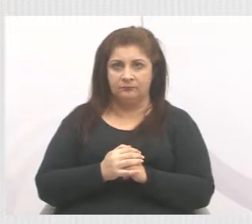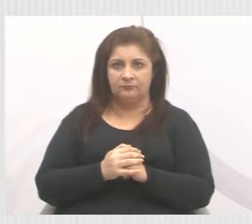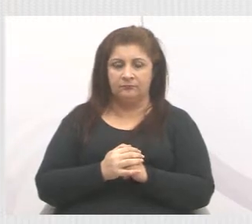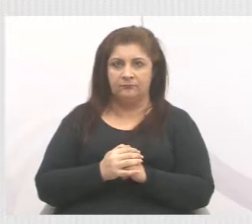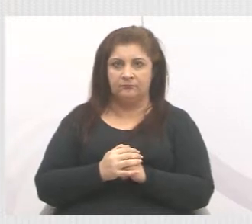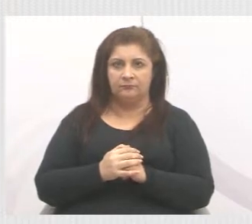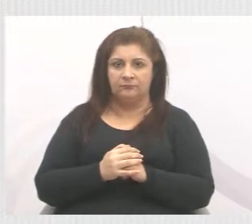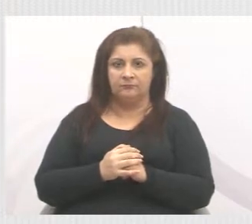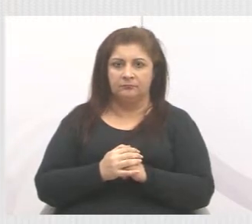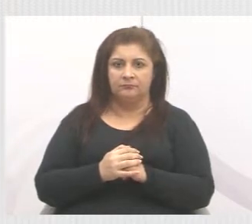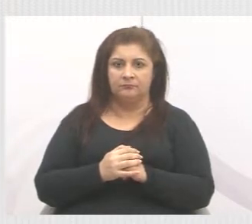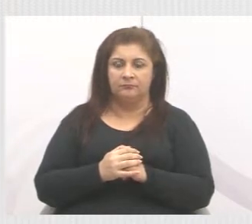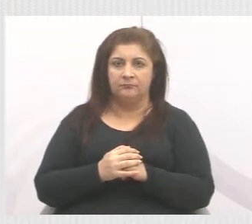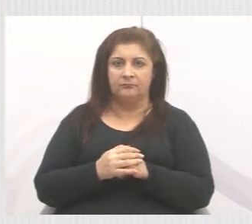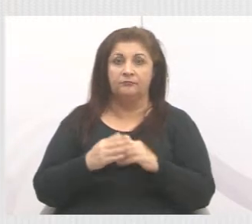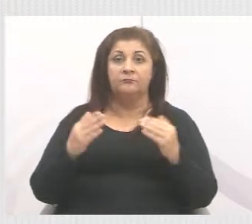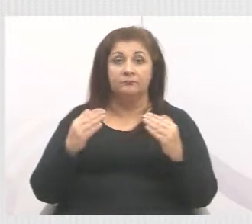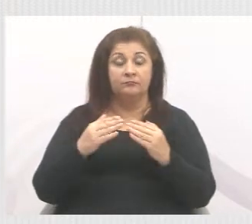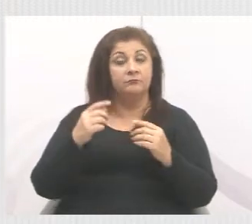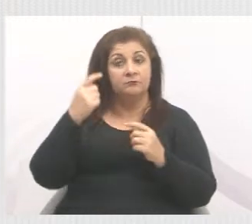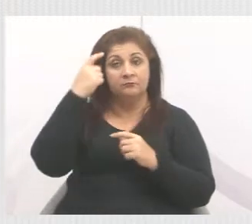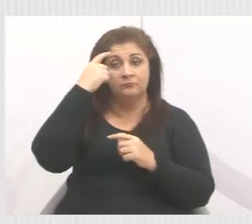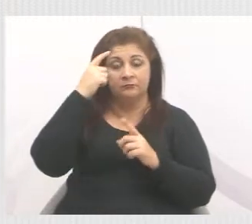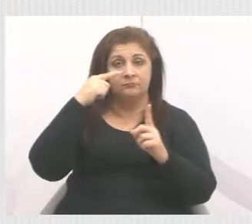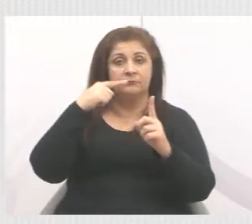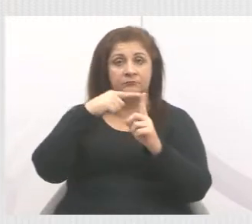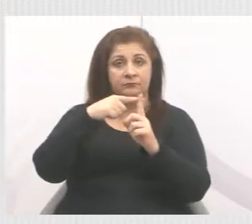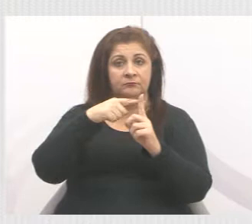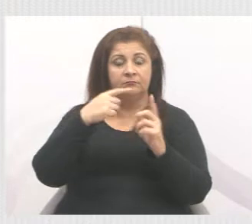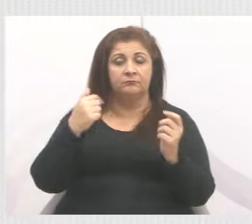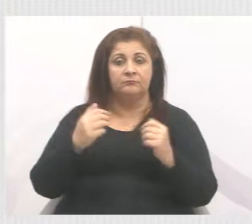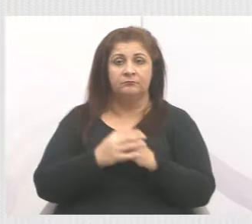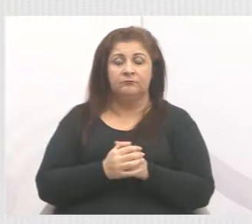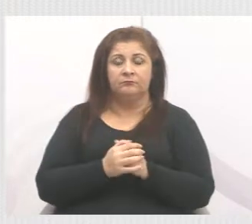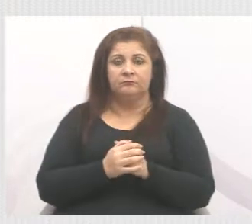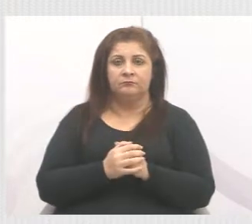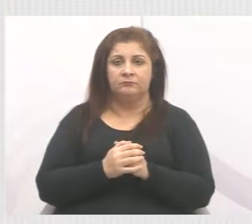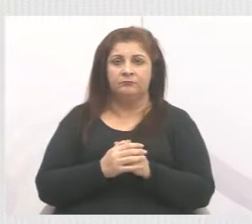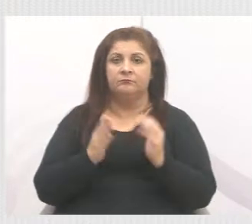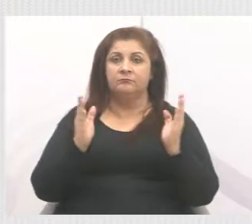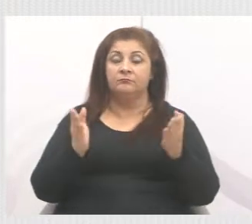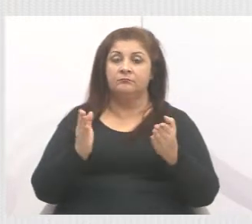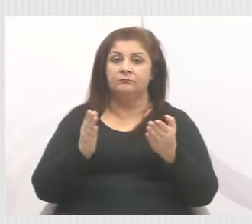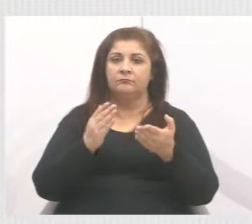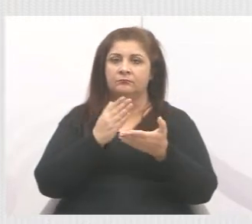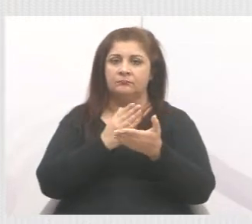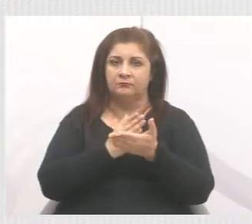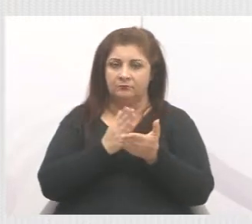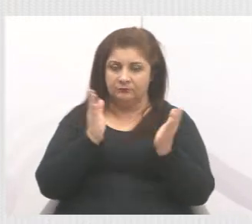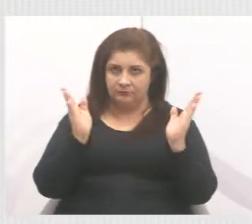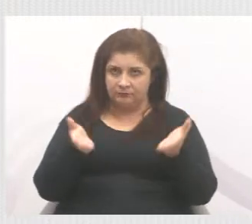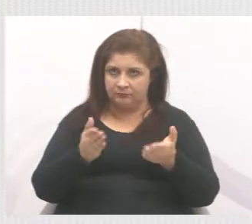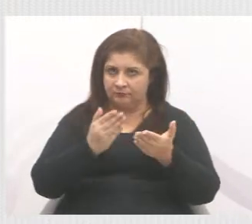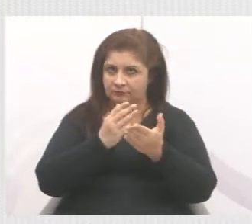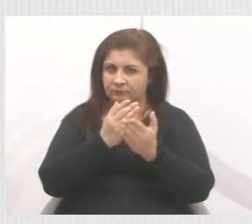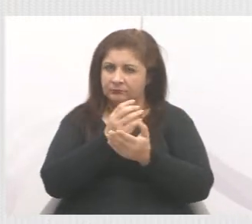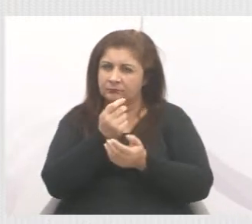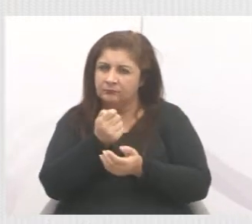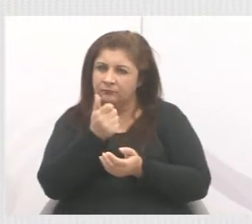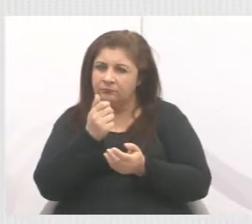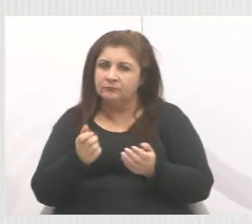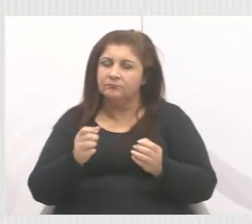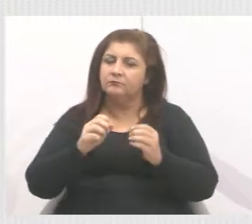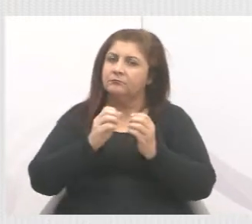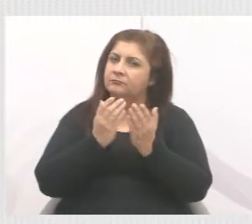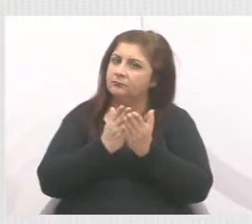conservador, mas um pouco mais voltado para o otimista, dado que estamos saindo de um cenário de pandemia, atividade econômica